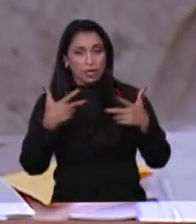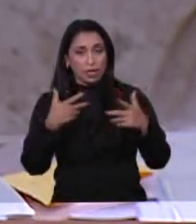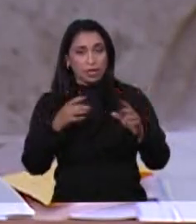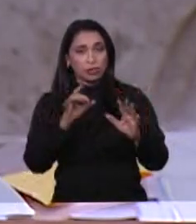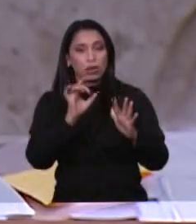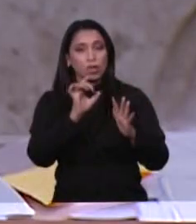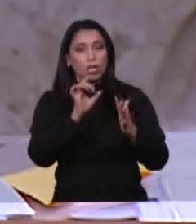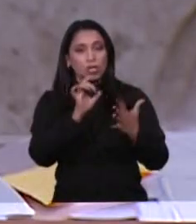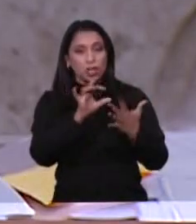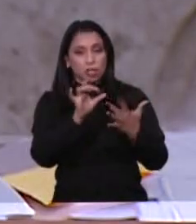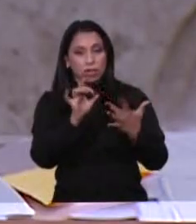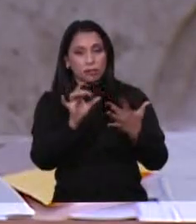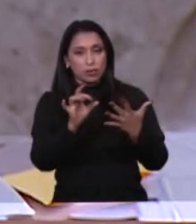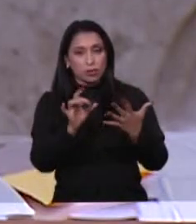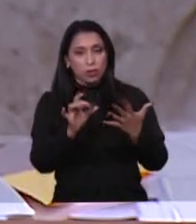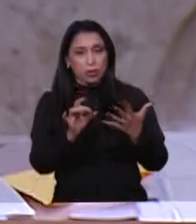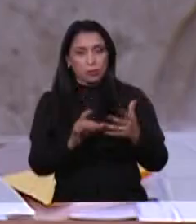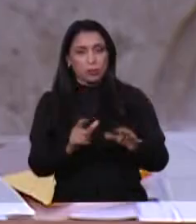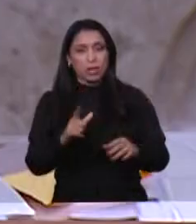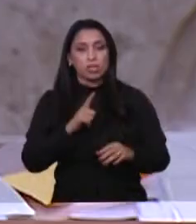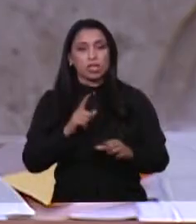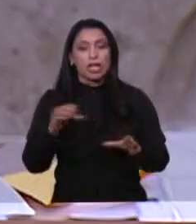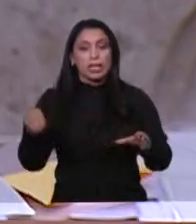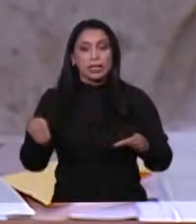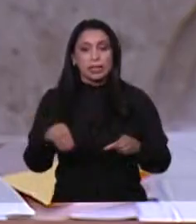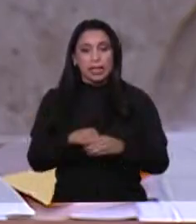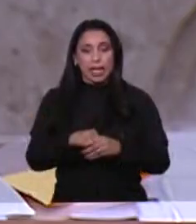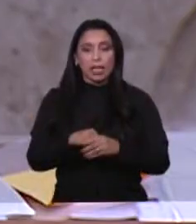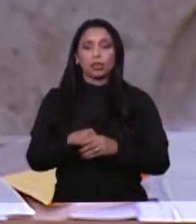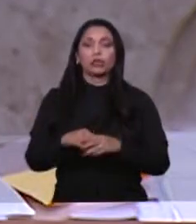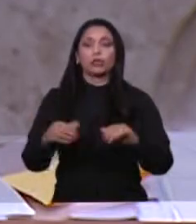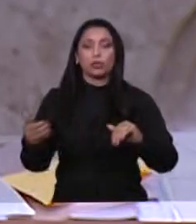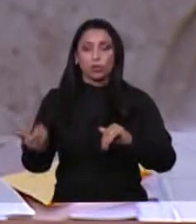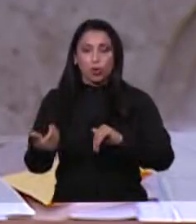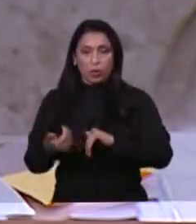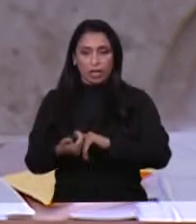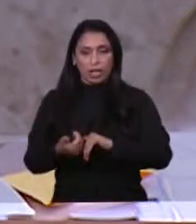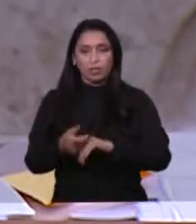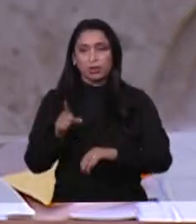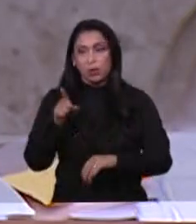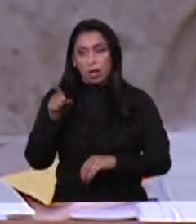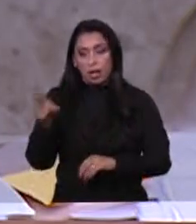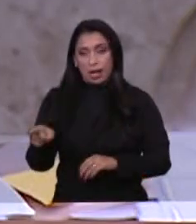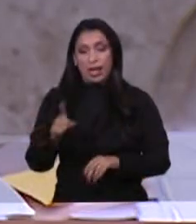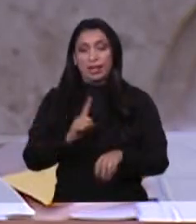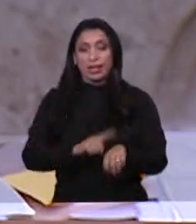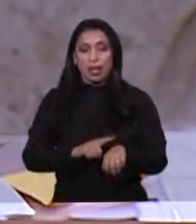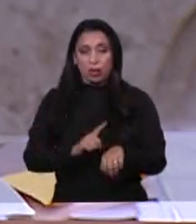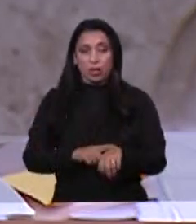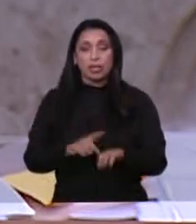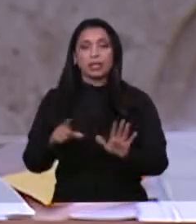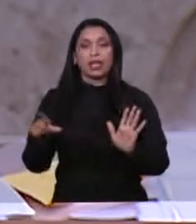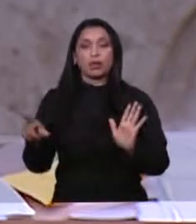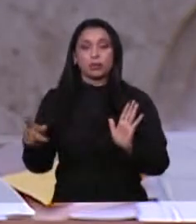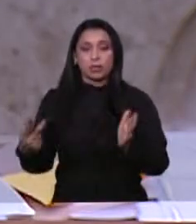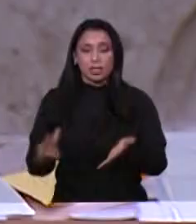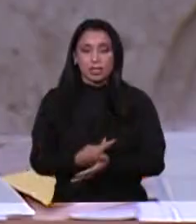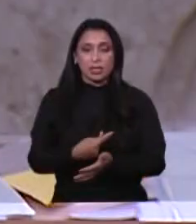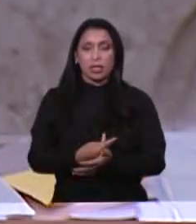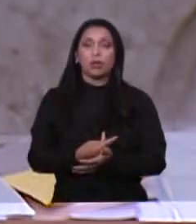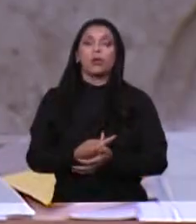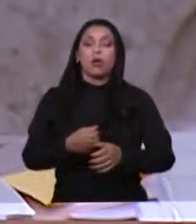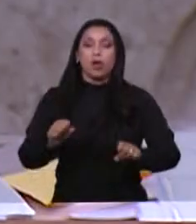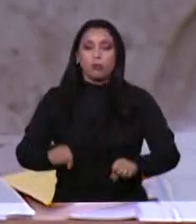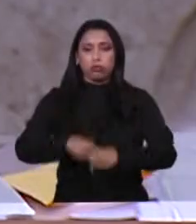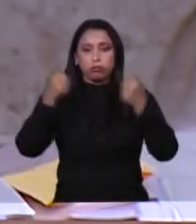individualizadamente nas dependências do Congresso Nacional, no exato momento em que praticadas as ações depredatórias,